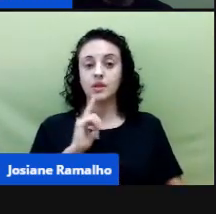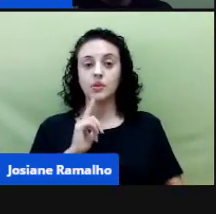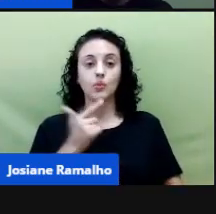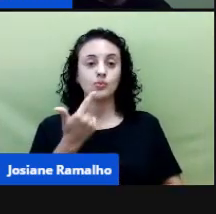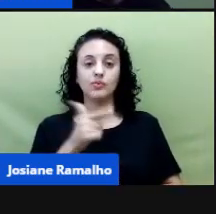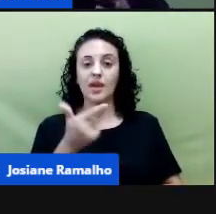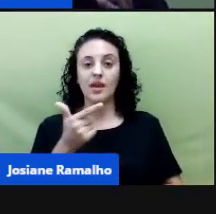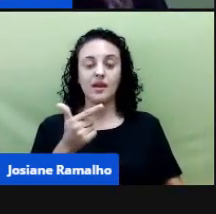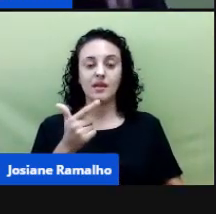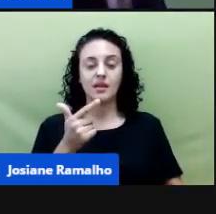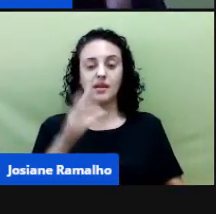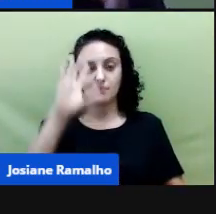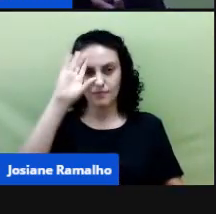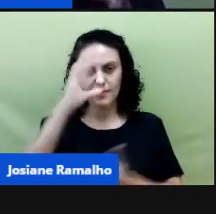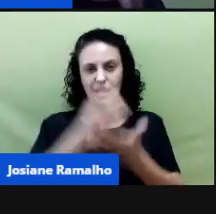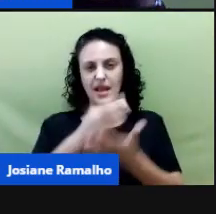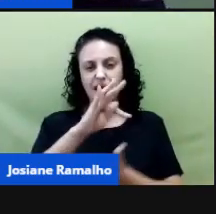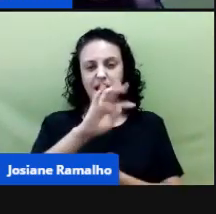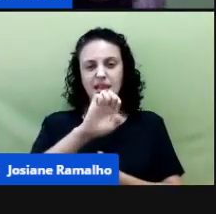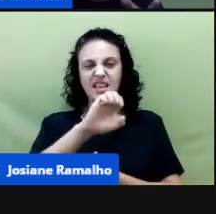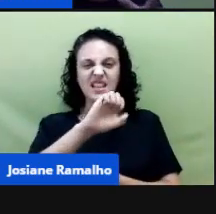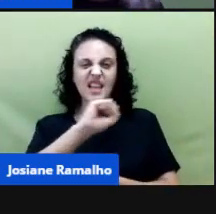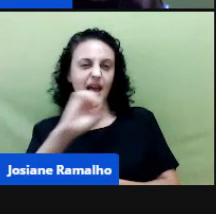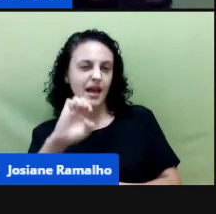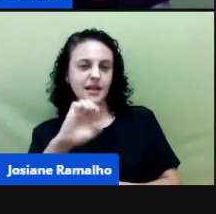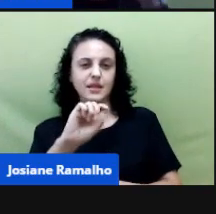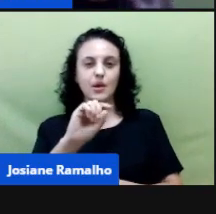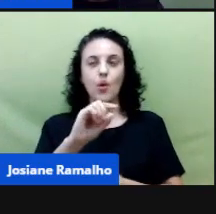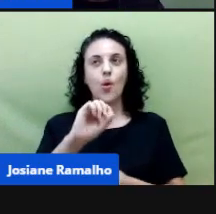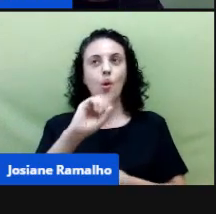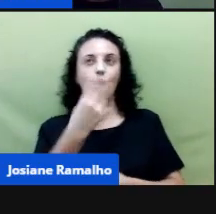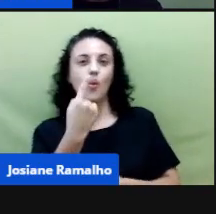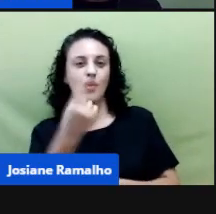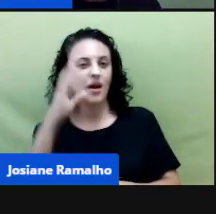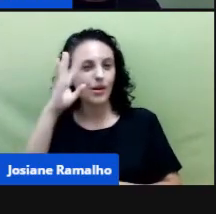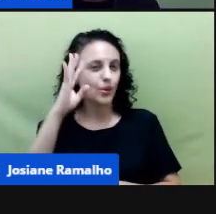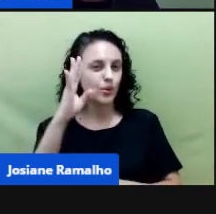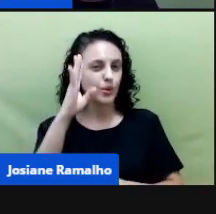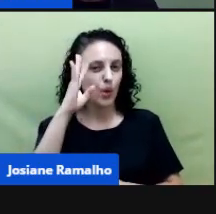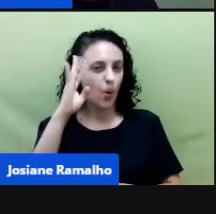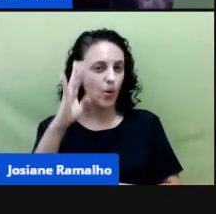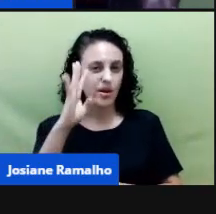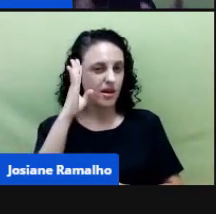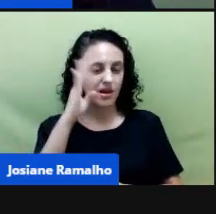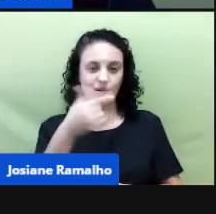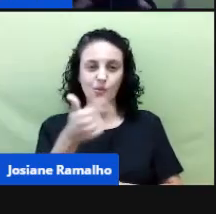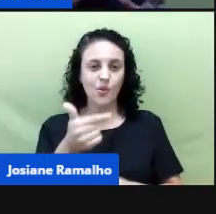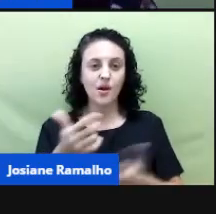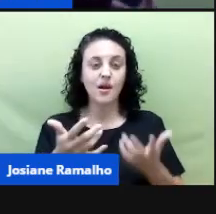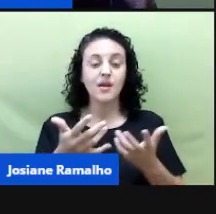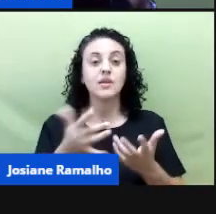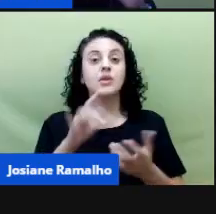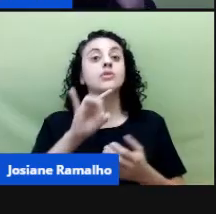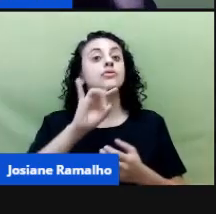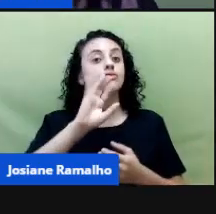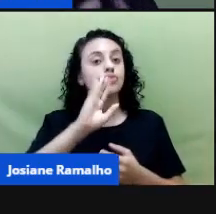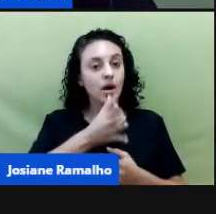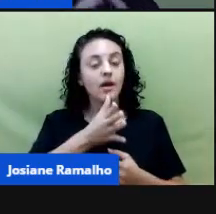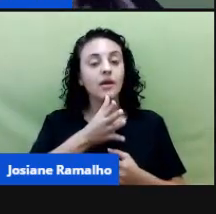tese. Ele tem aquele conceito, já está firmado aquilo lá, já está consolidado, e ele simplesmente